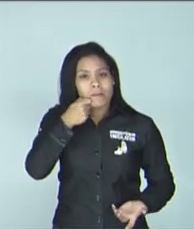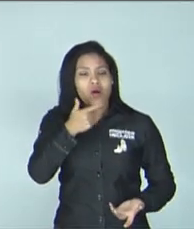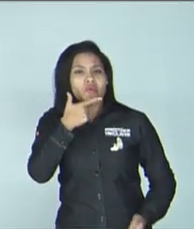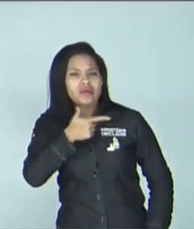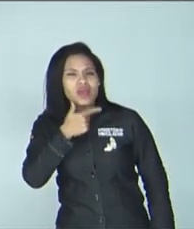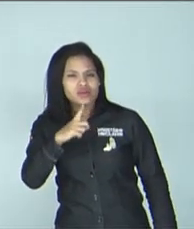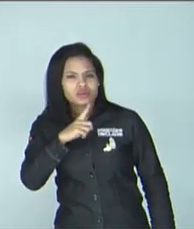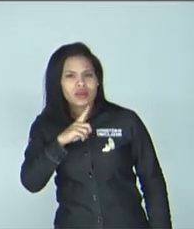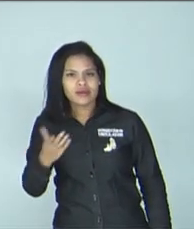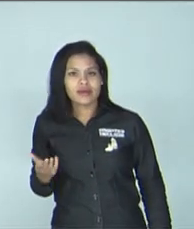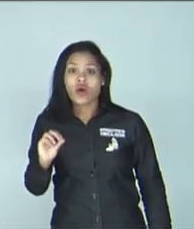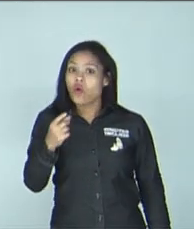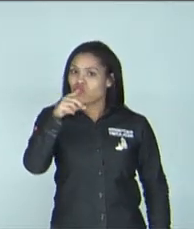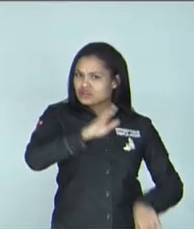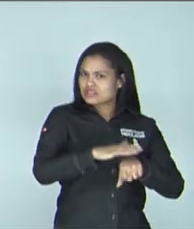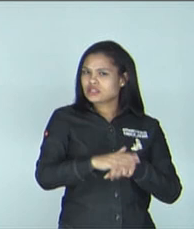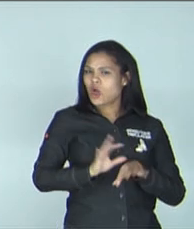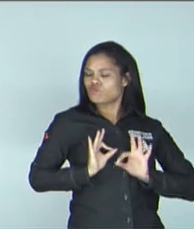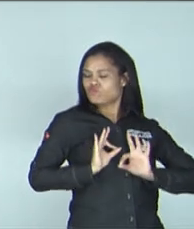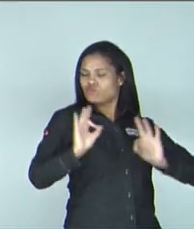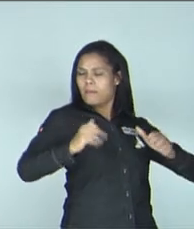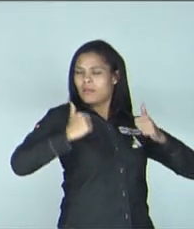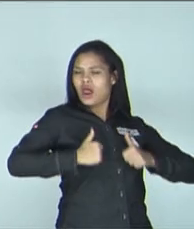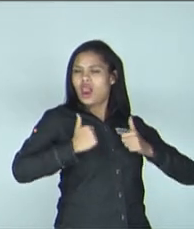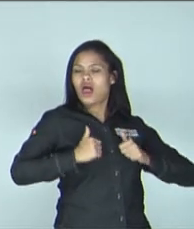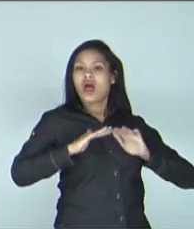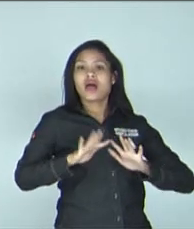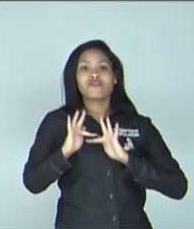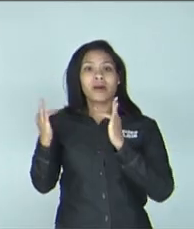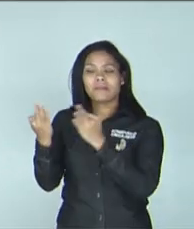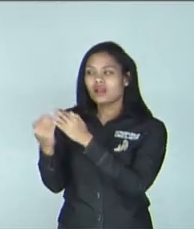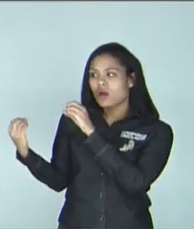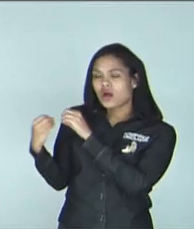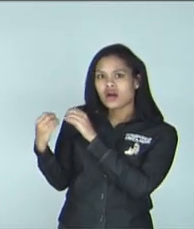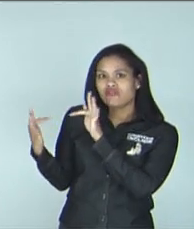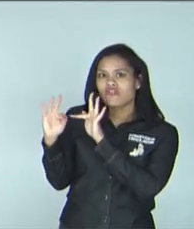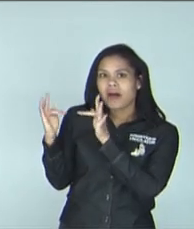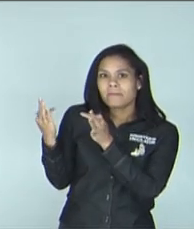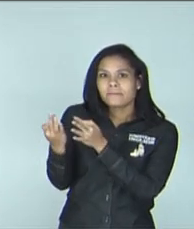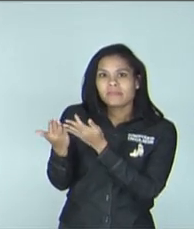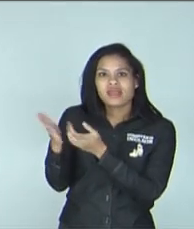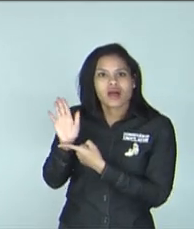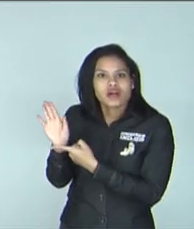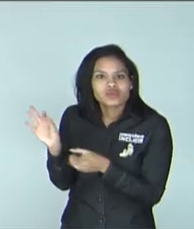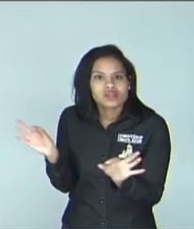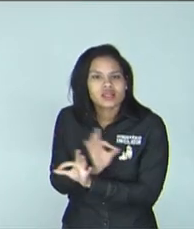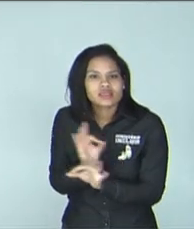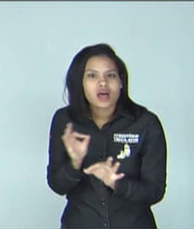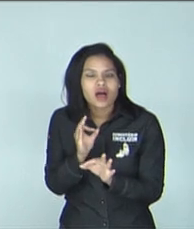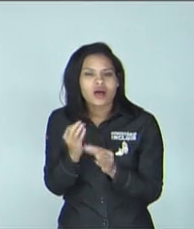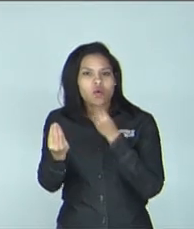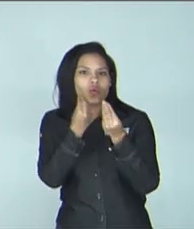ou você vive na abastança e os seus parentes próximos você não ajuda nem numa coisa tão básica